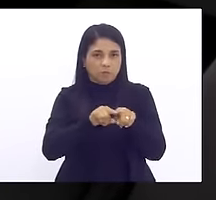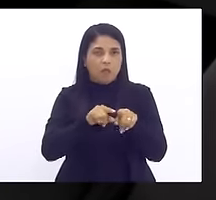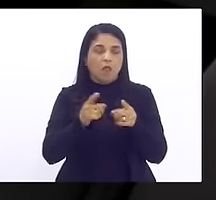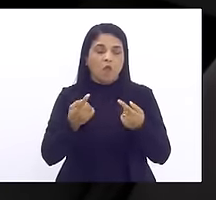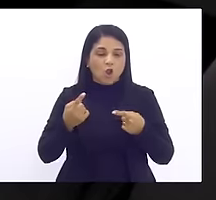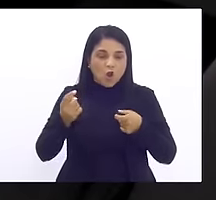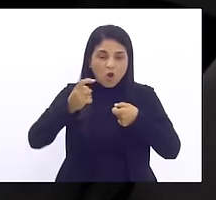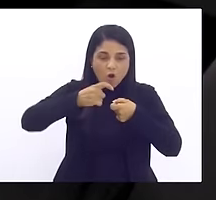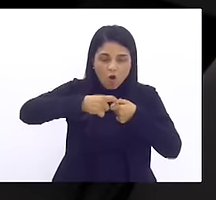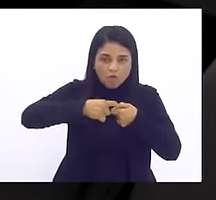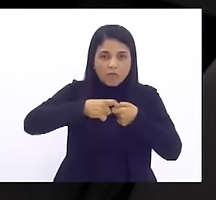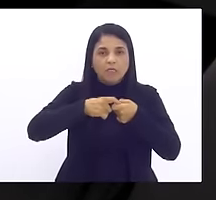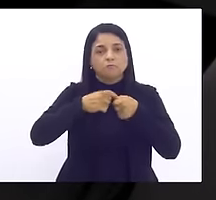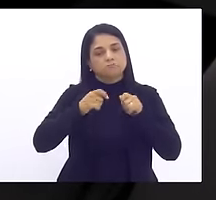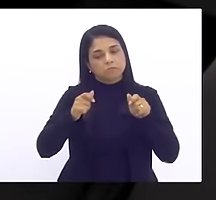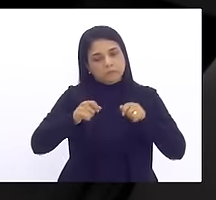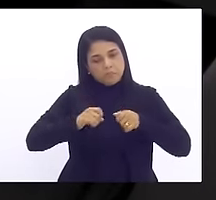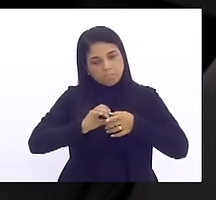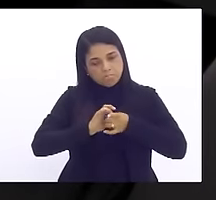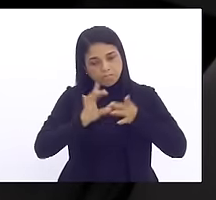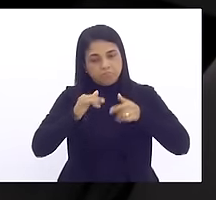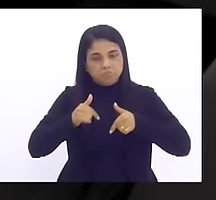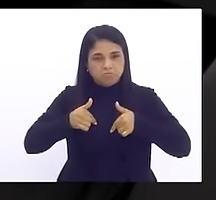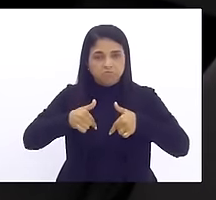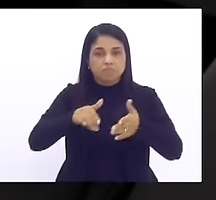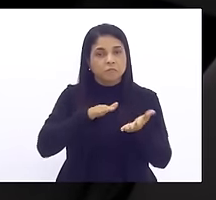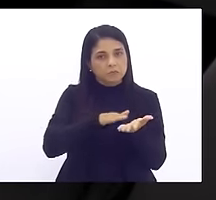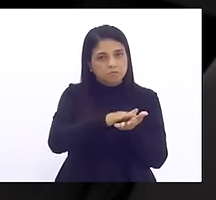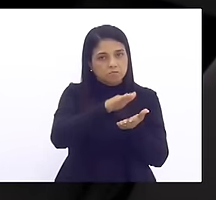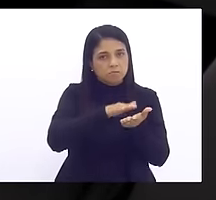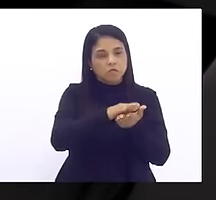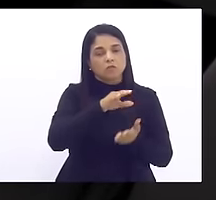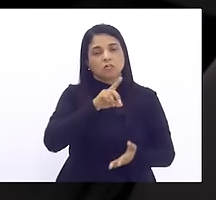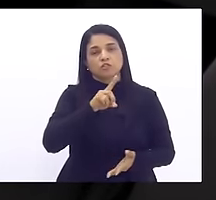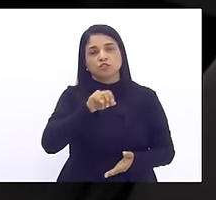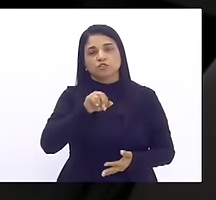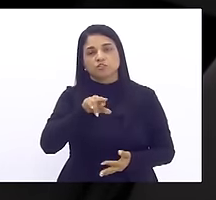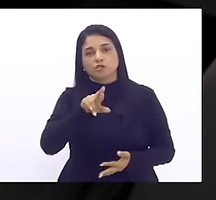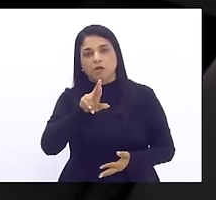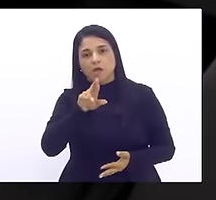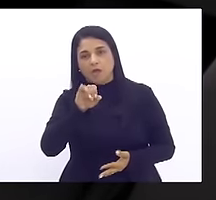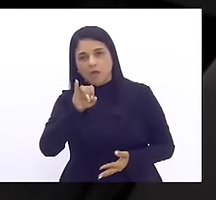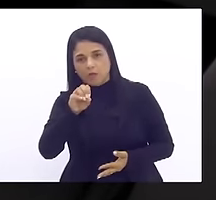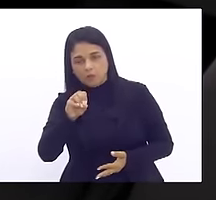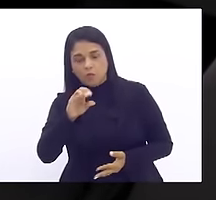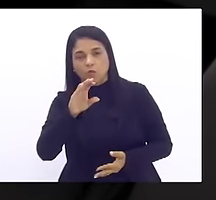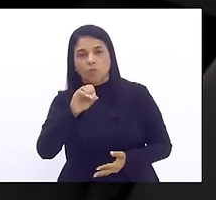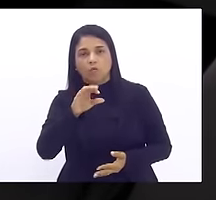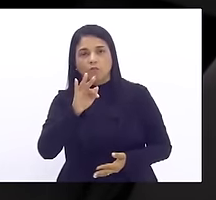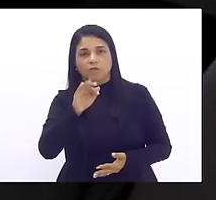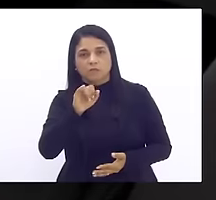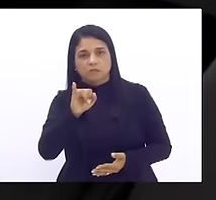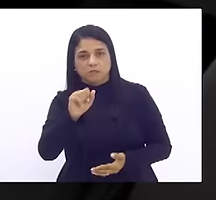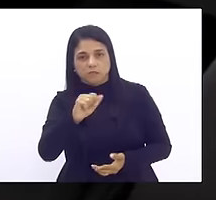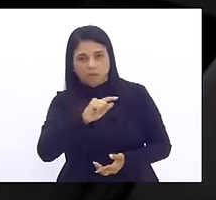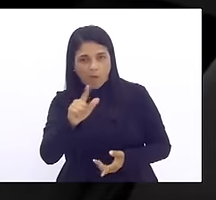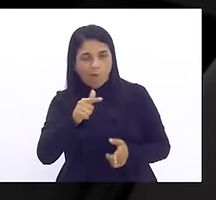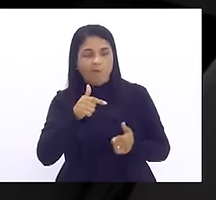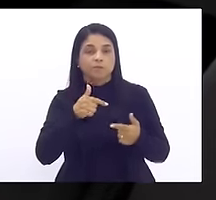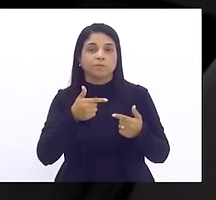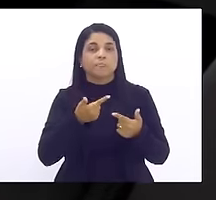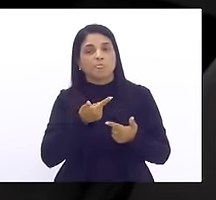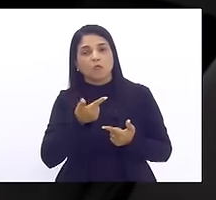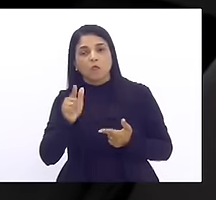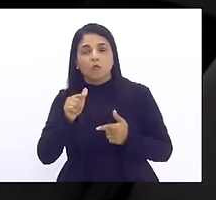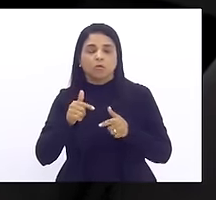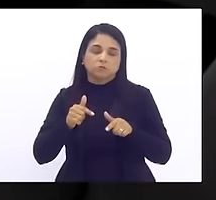com Dr ele fica portariado e é público também Diário Oficial é por aí que a PM legisla sobre trânsito sem contar as outras